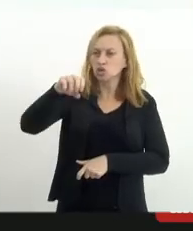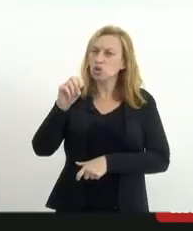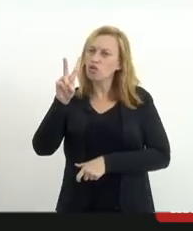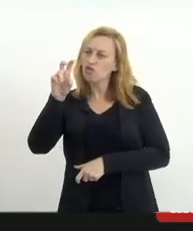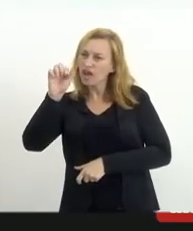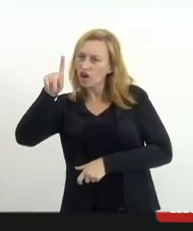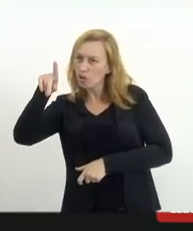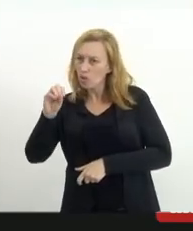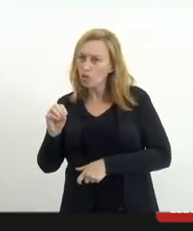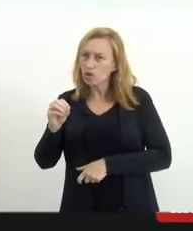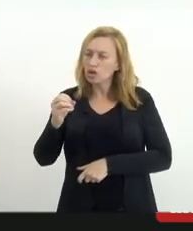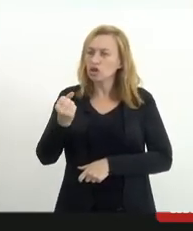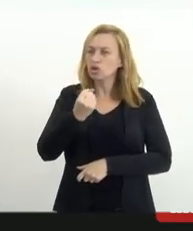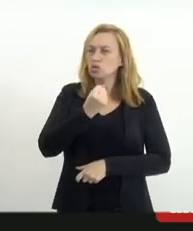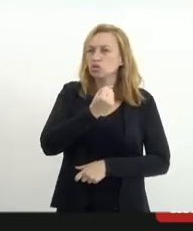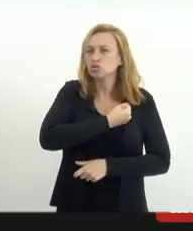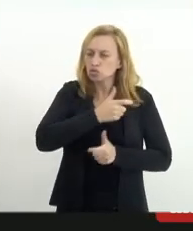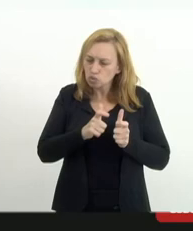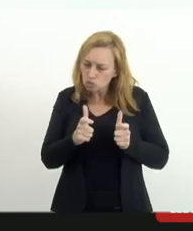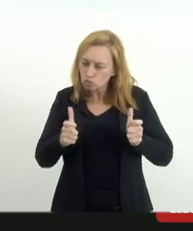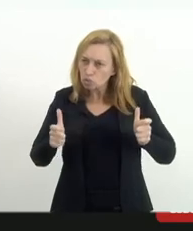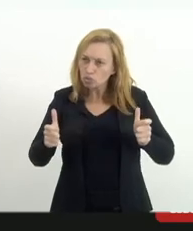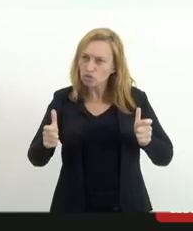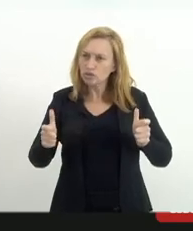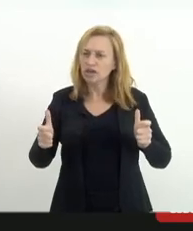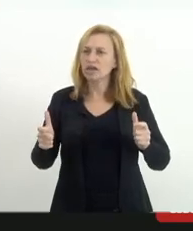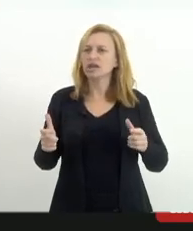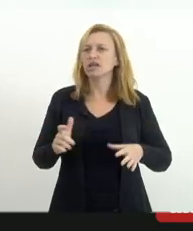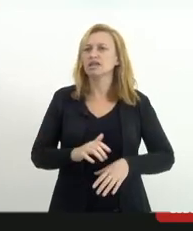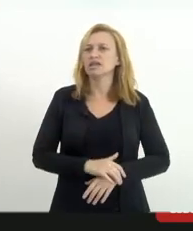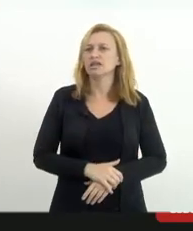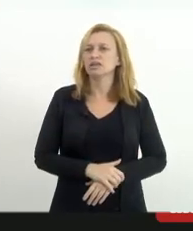pontas vão se